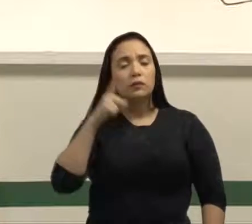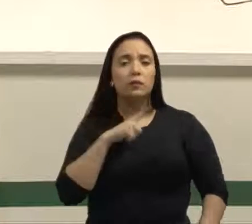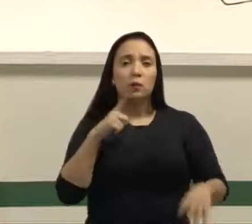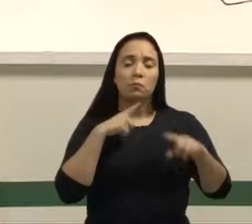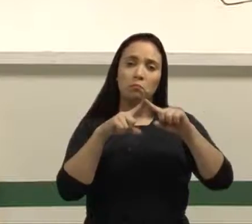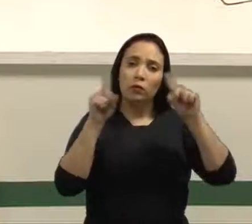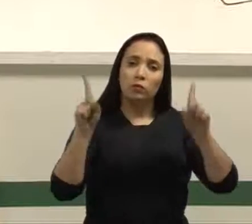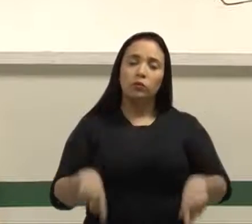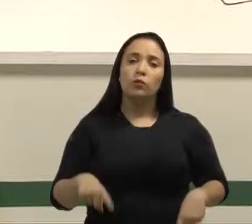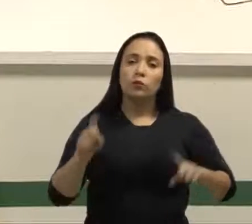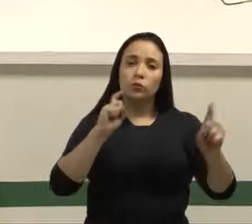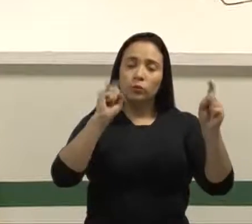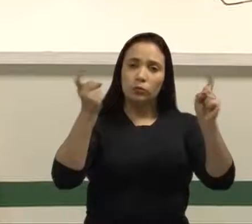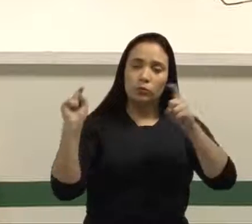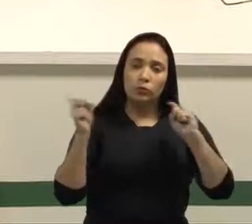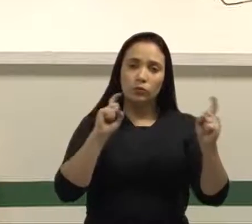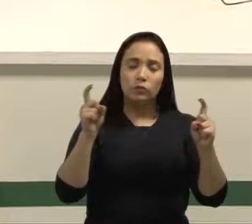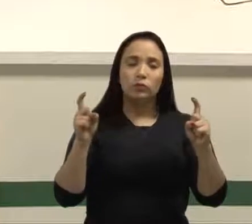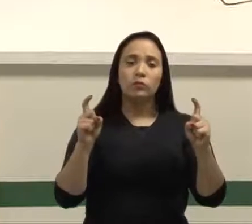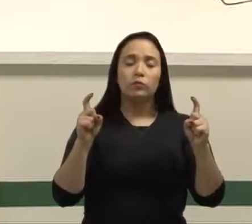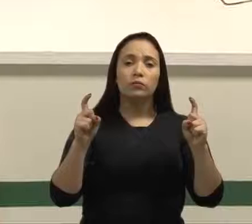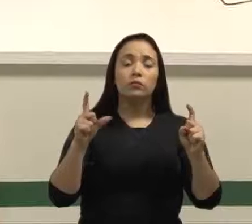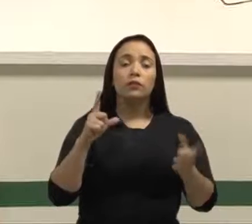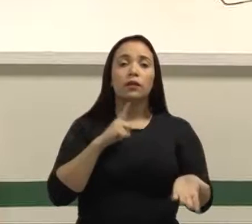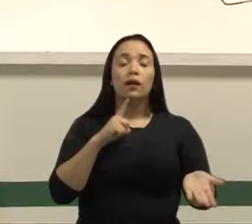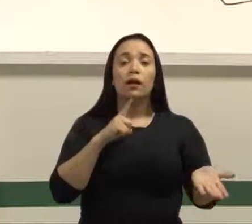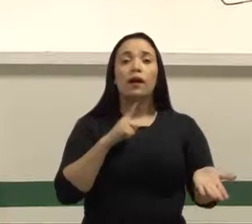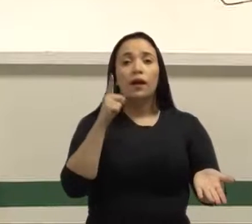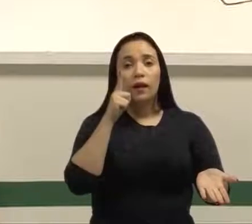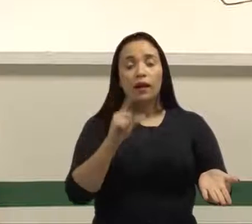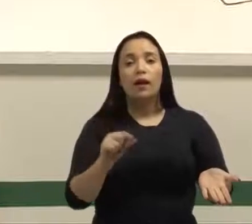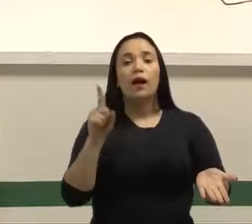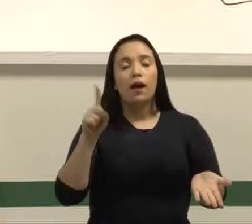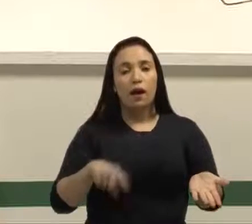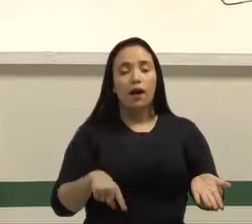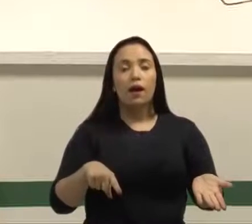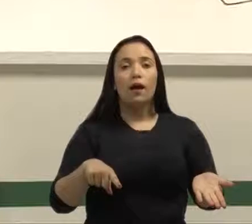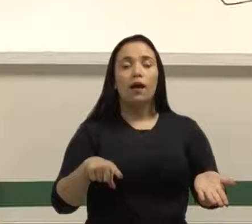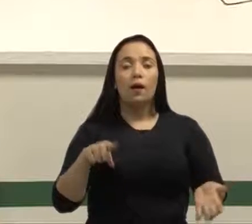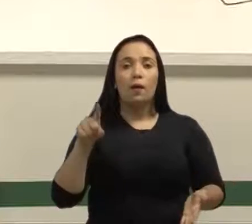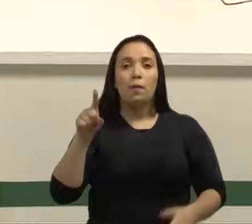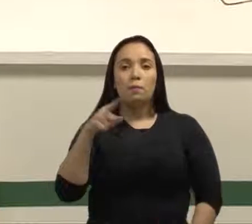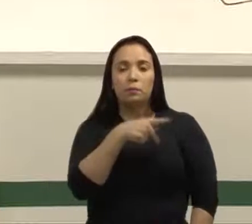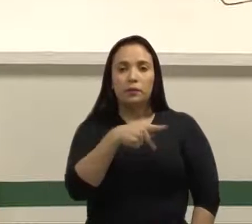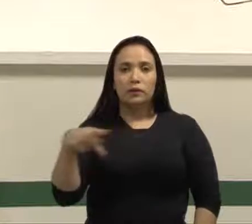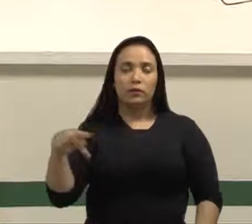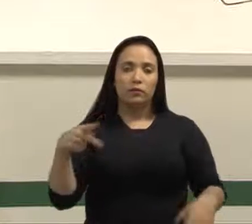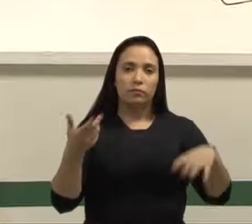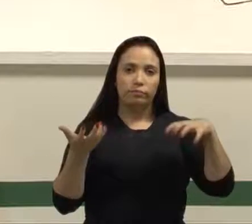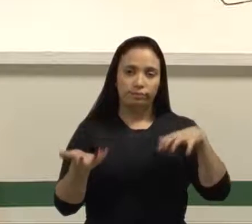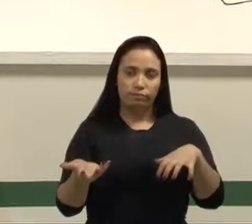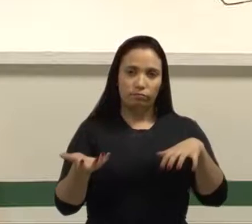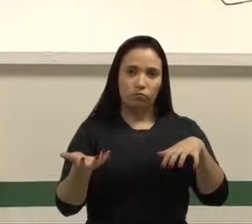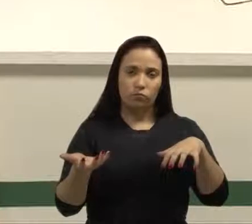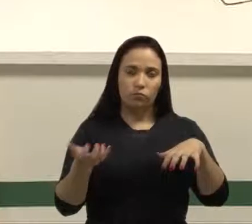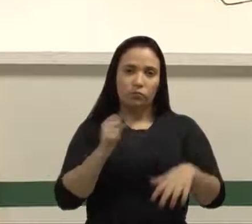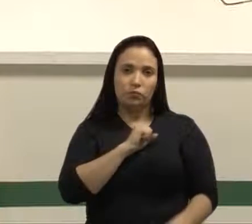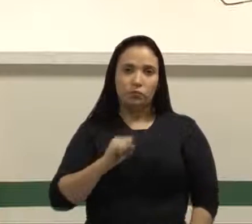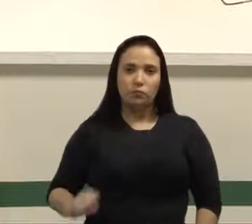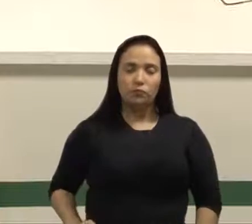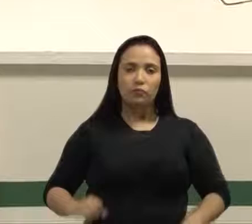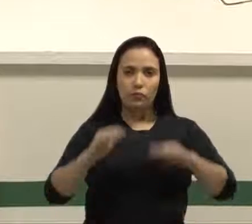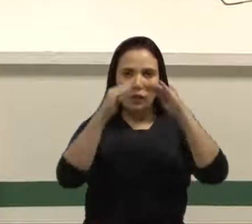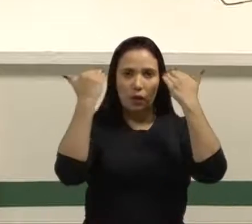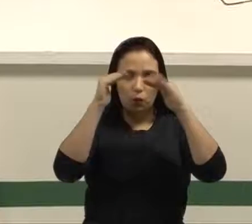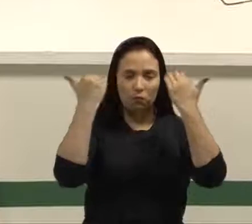projeto sendo discutido isso. Inclusive, o maior padrinho disso é o próprio presidente do Congresso Nacional, que é o presidente do Senado, Eunício